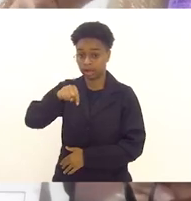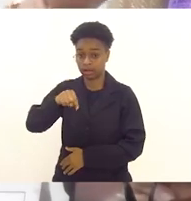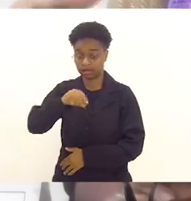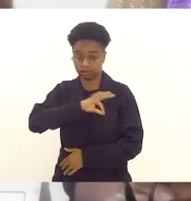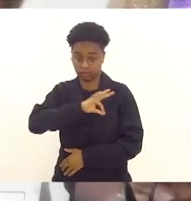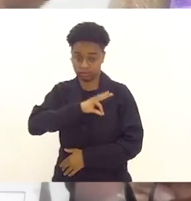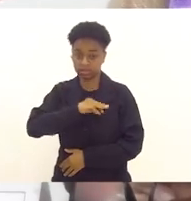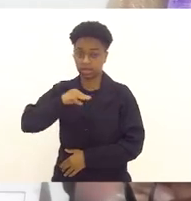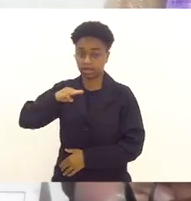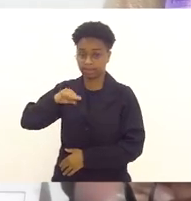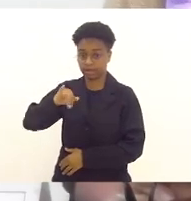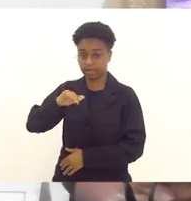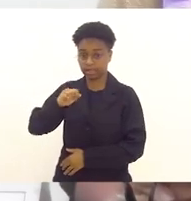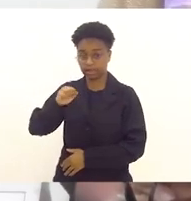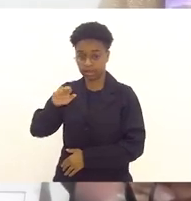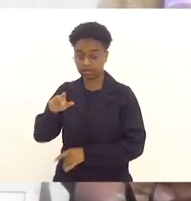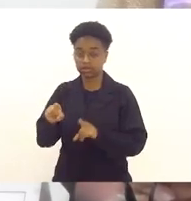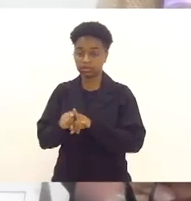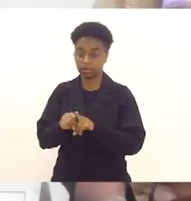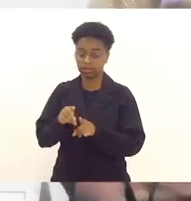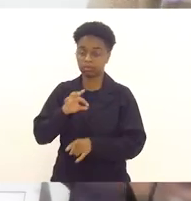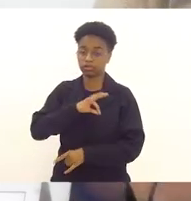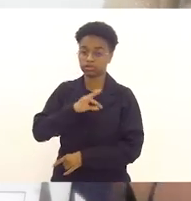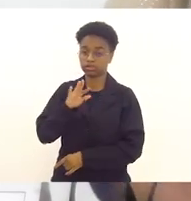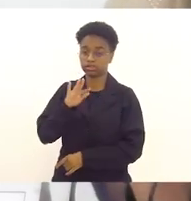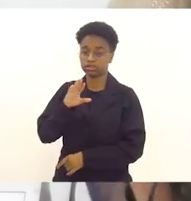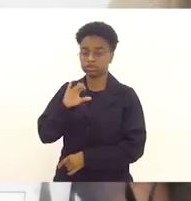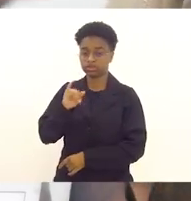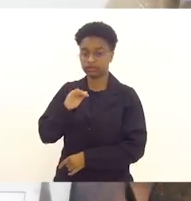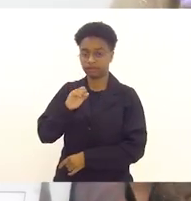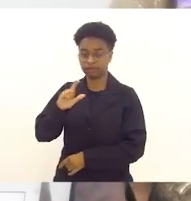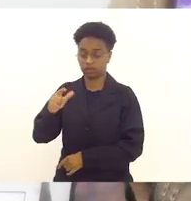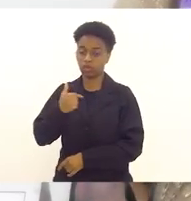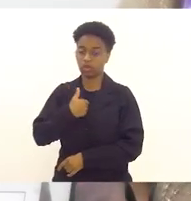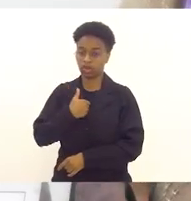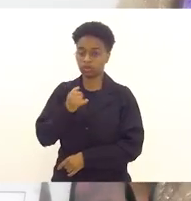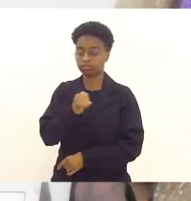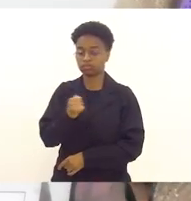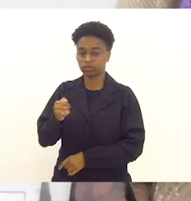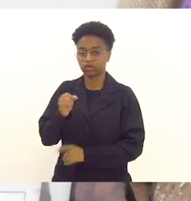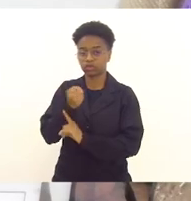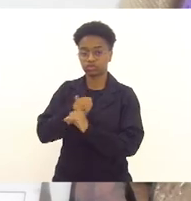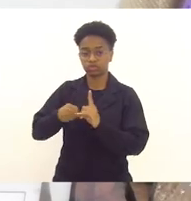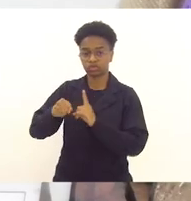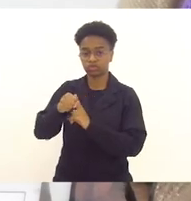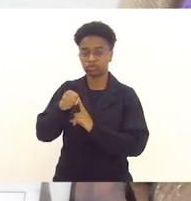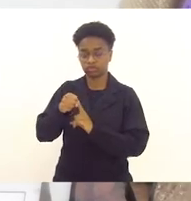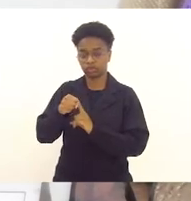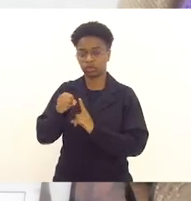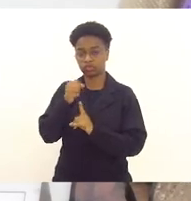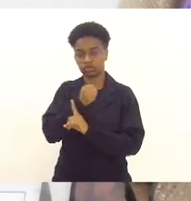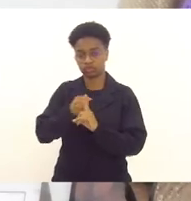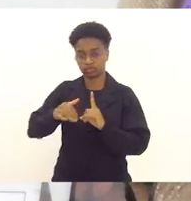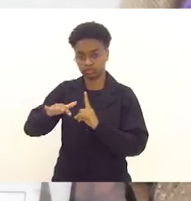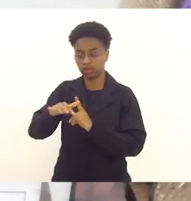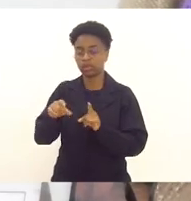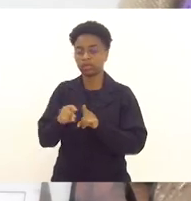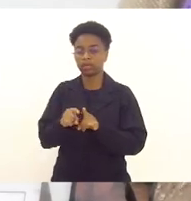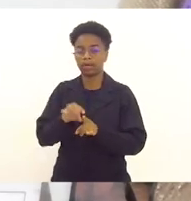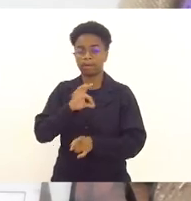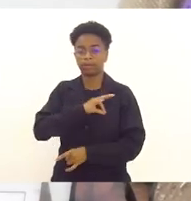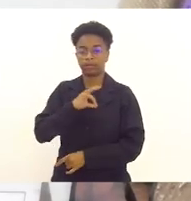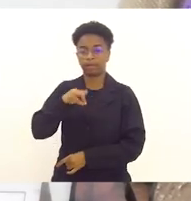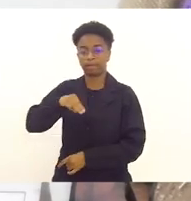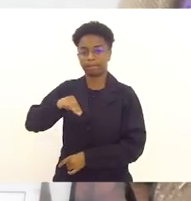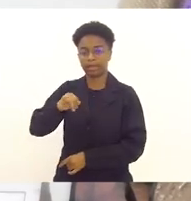da Polícia Civil também que fez parte de vários cursos de formação da Polícia Civil como instrutora de sociologia não é na Polícia Militar sou instrutora